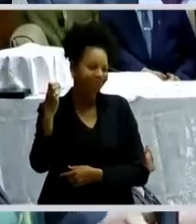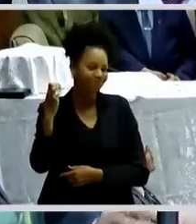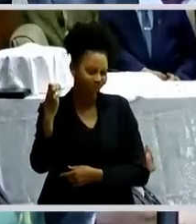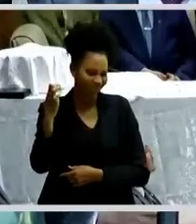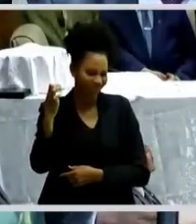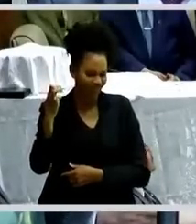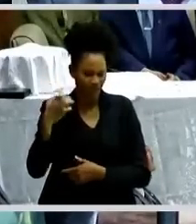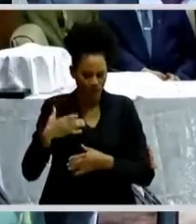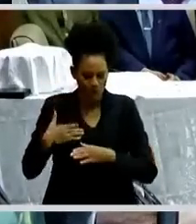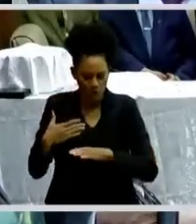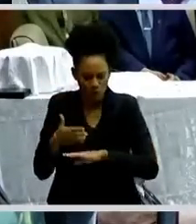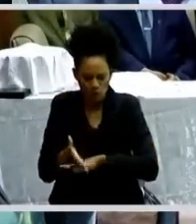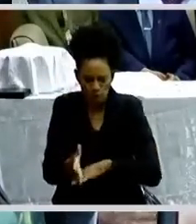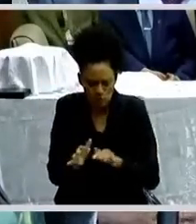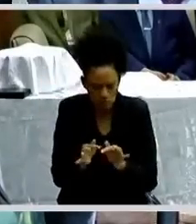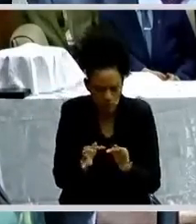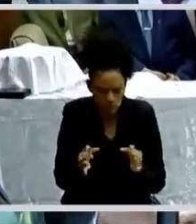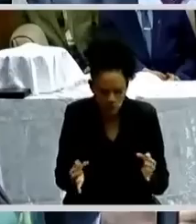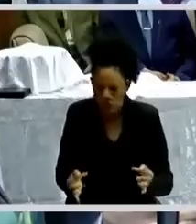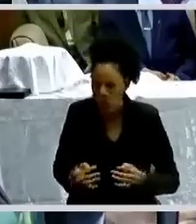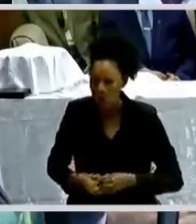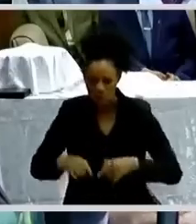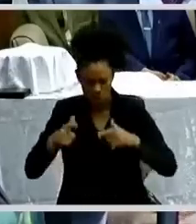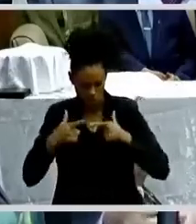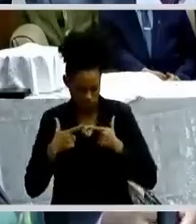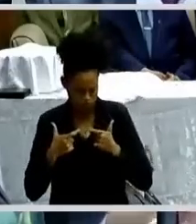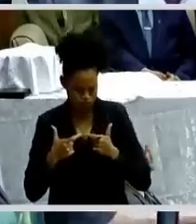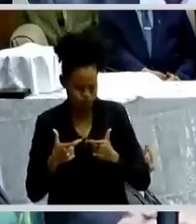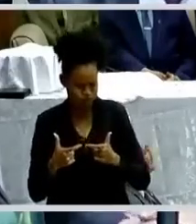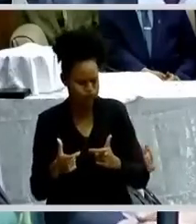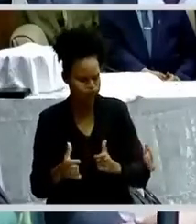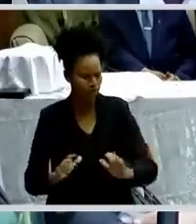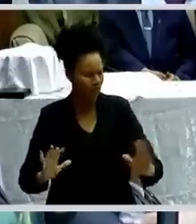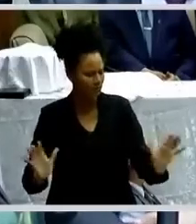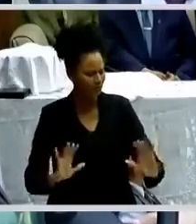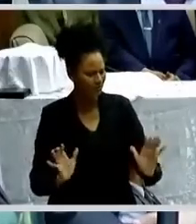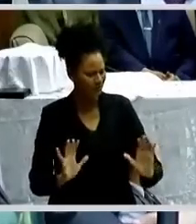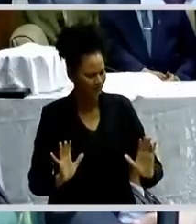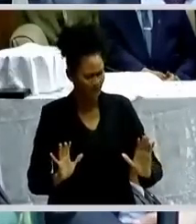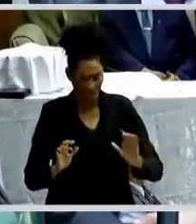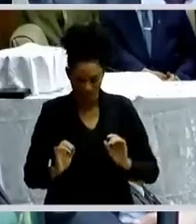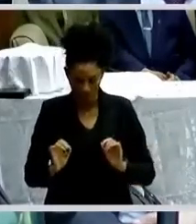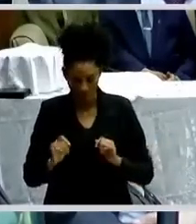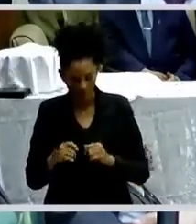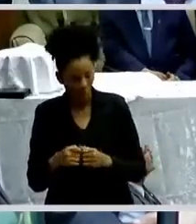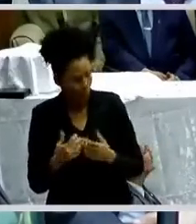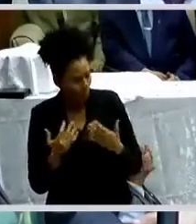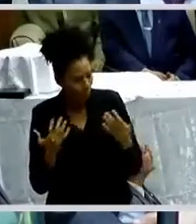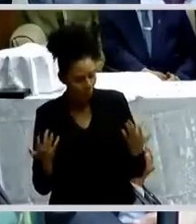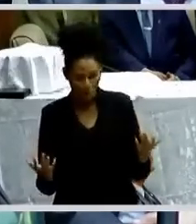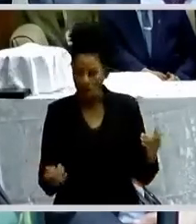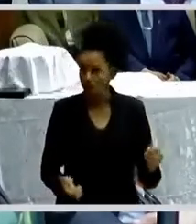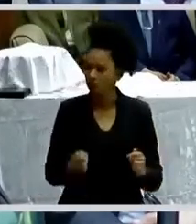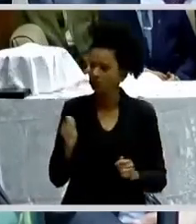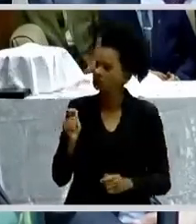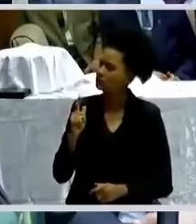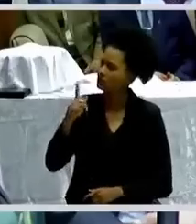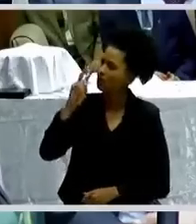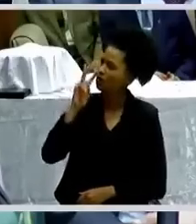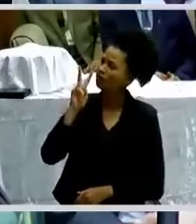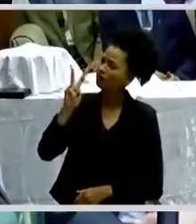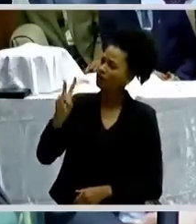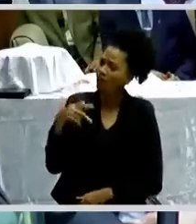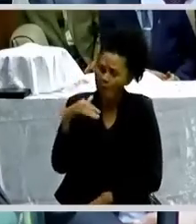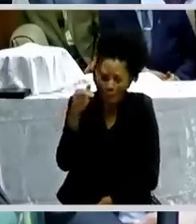Ele não entra simplesmente para guerrear. Vejam que quando ele depara-se com o gigante, sem ser